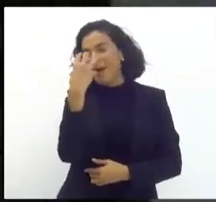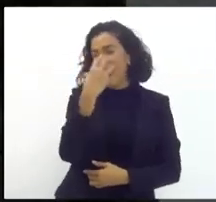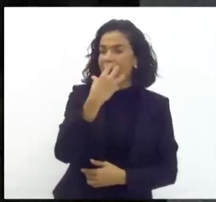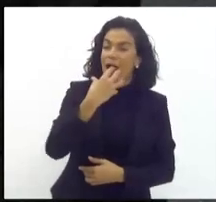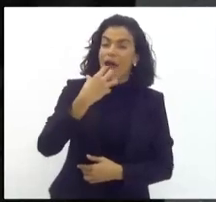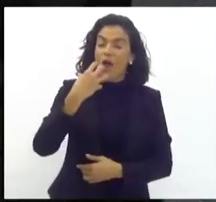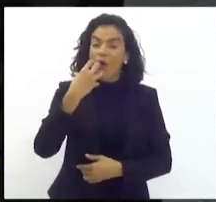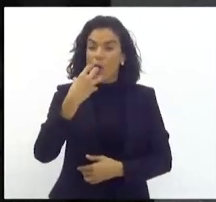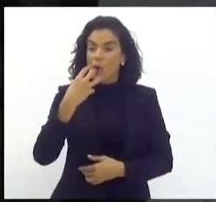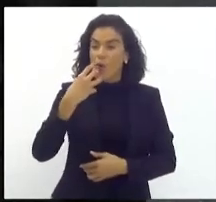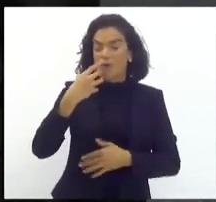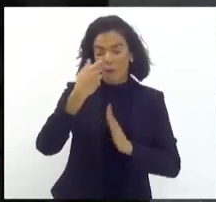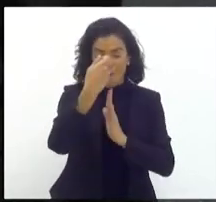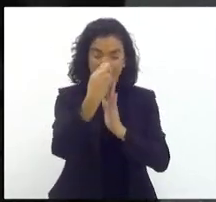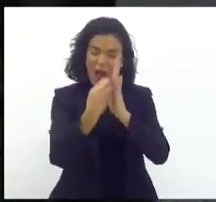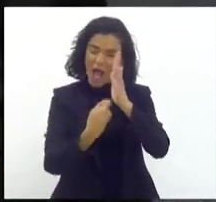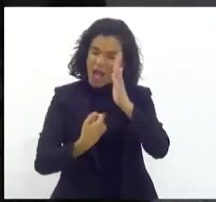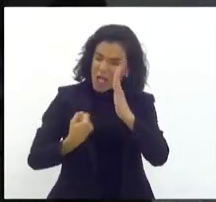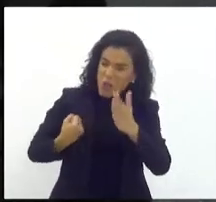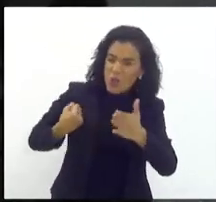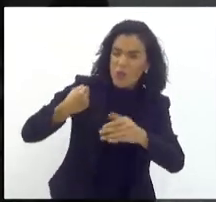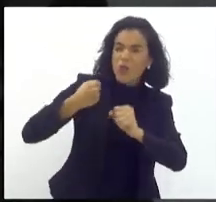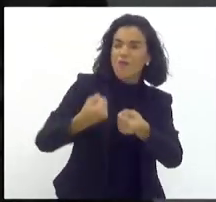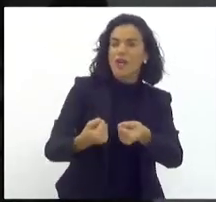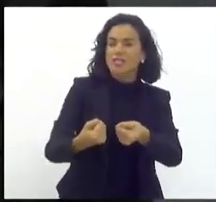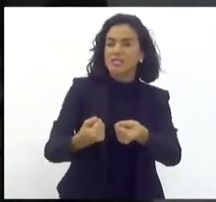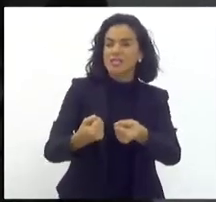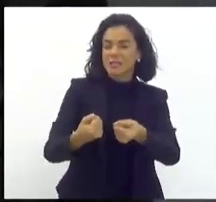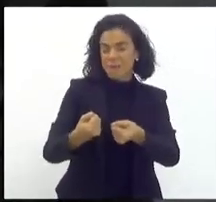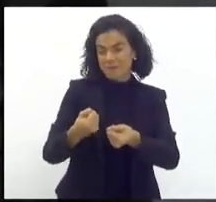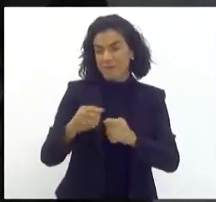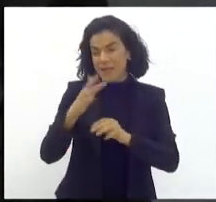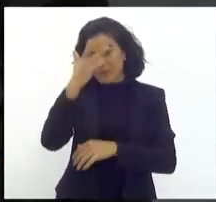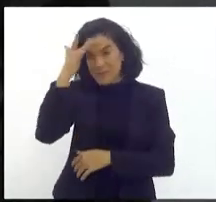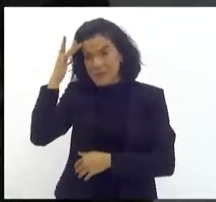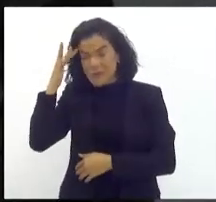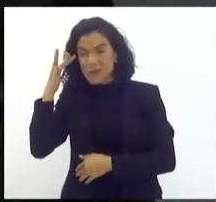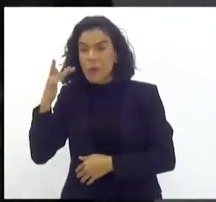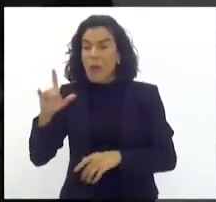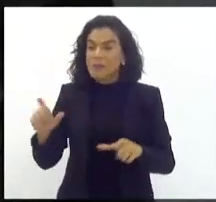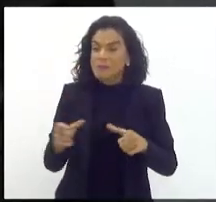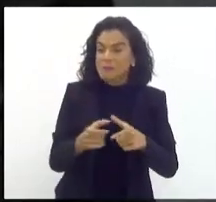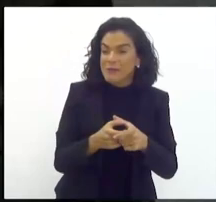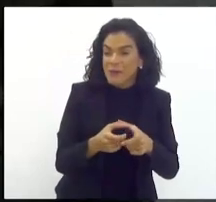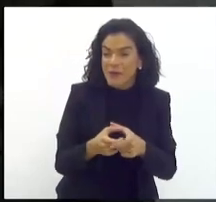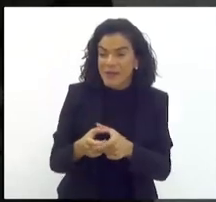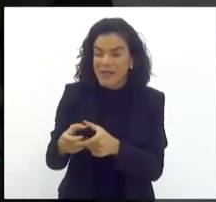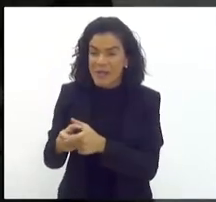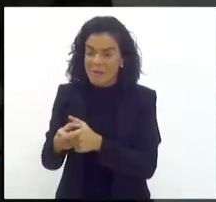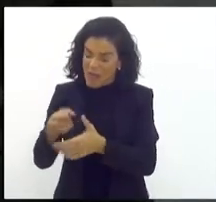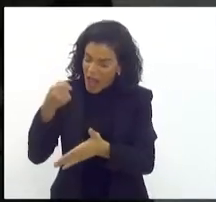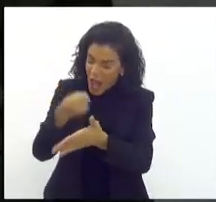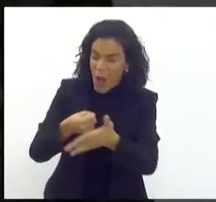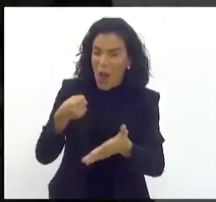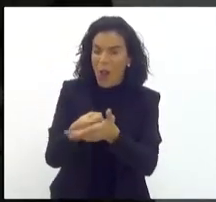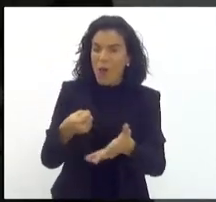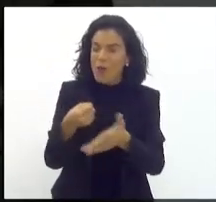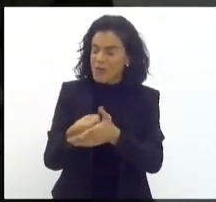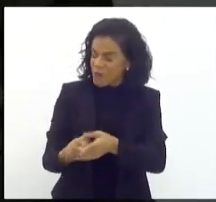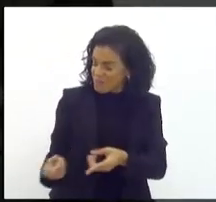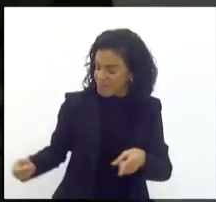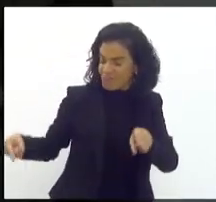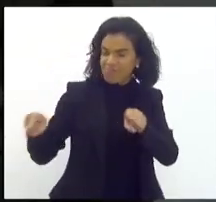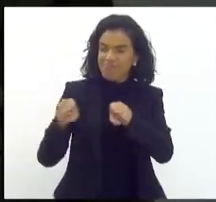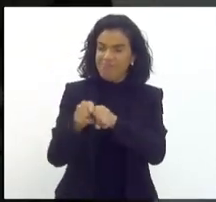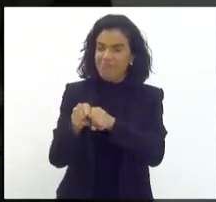seu atuar em defesa dos menos favorecidos na sua luta está ao seu lado na luta